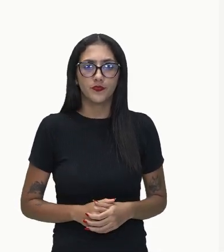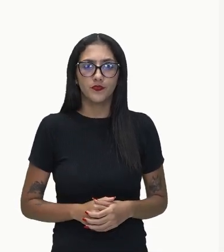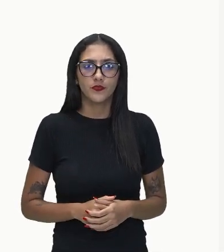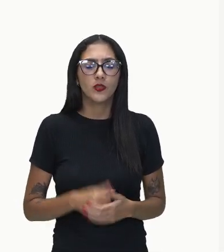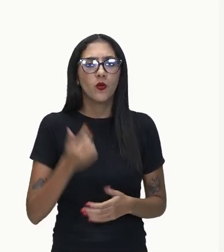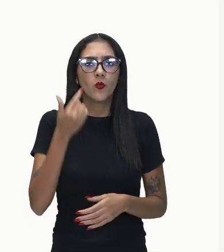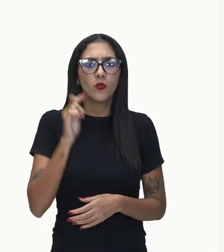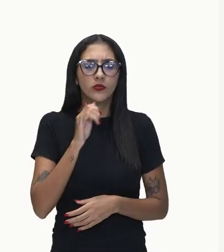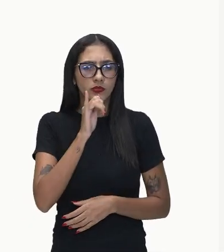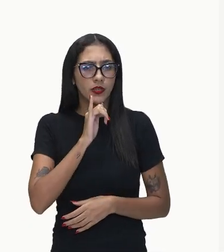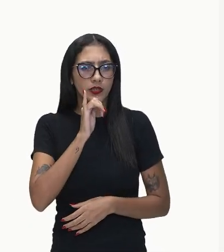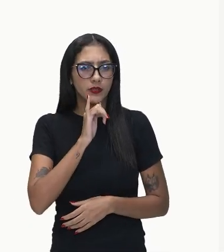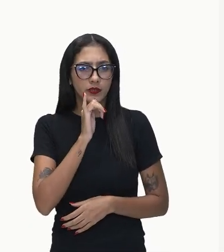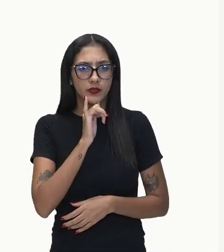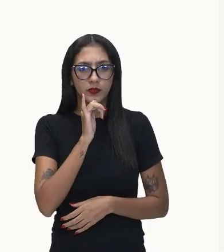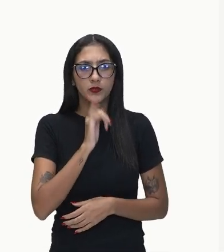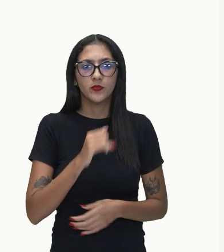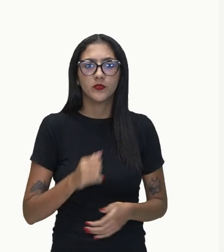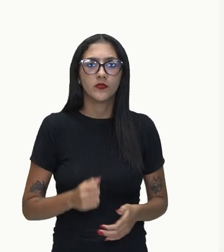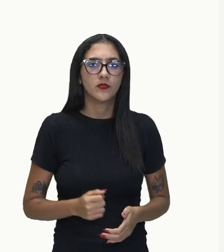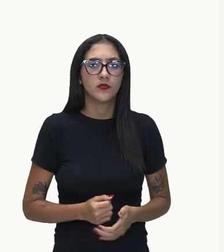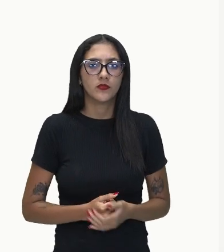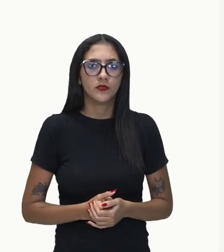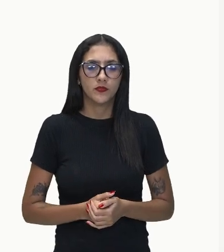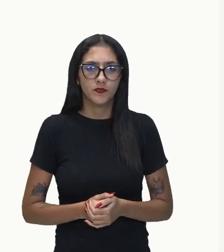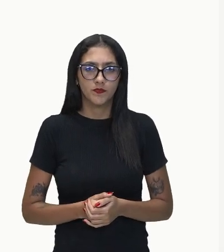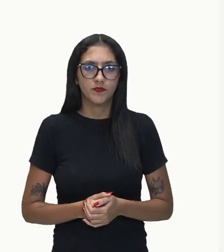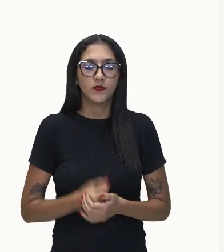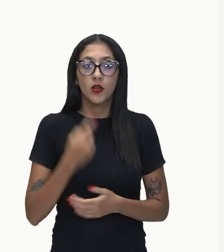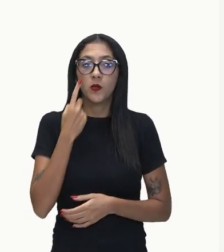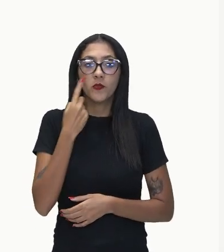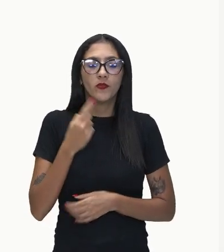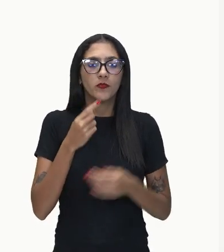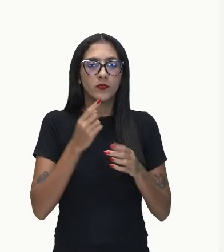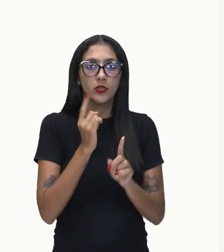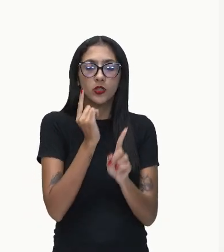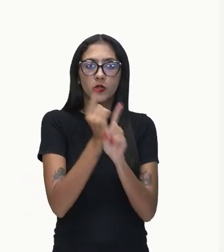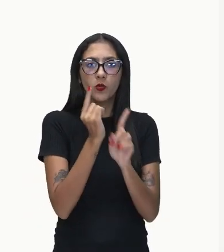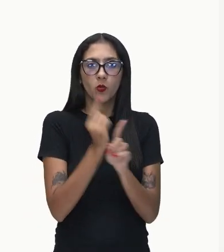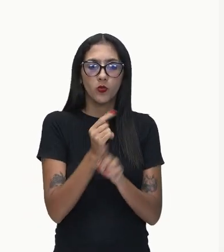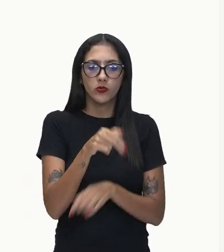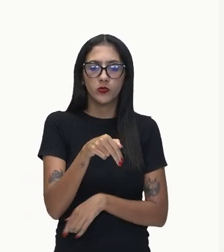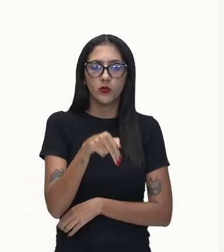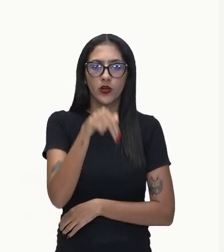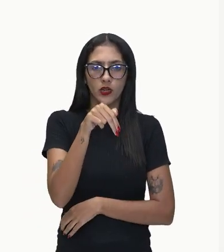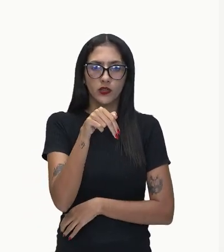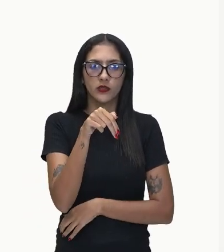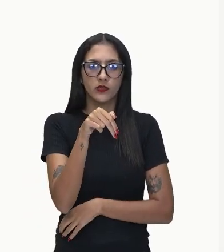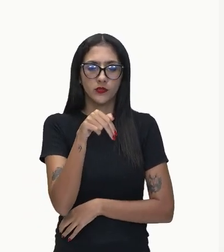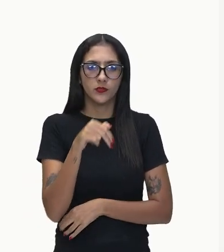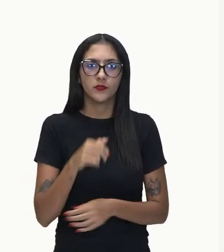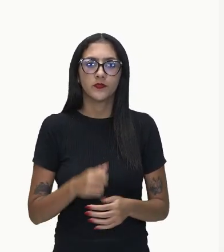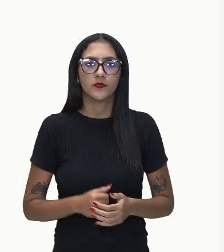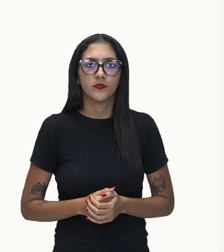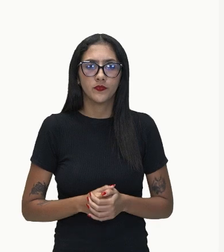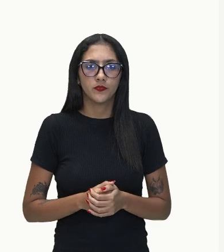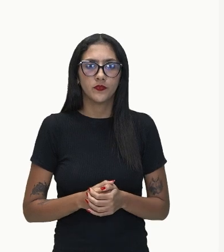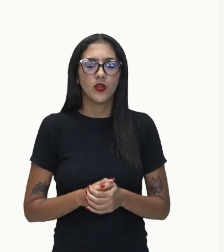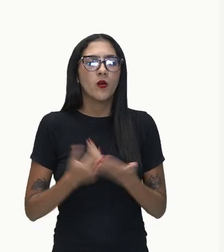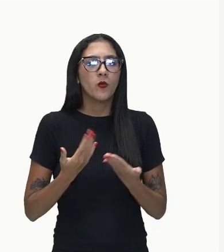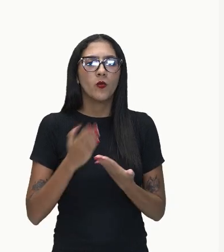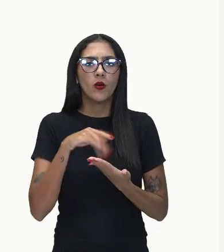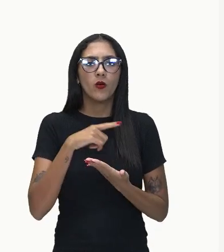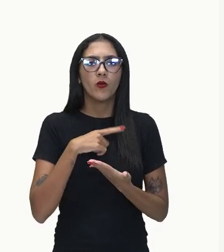Exemplo, mais um exemplo aqui para vocês. Então, tá aqui, ó. Sempre vai ter a palavra amina. Que radical é esse aqui?